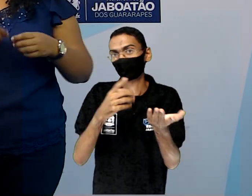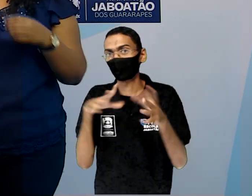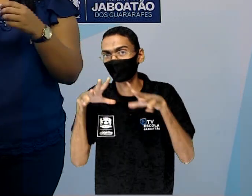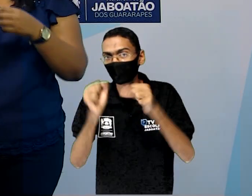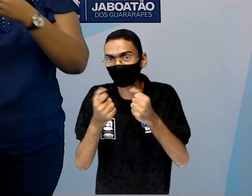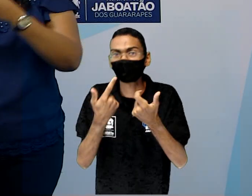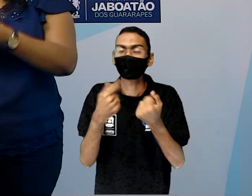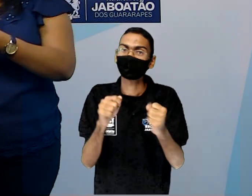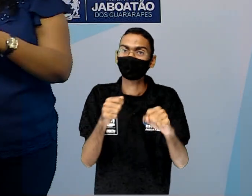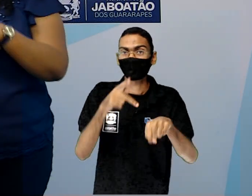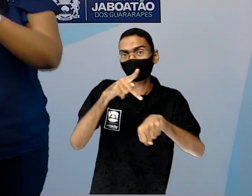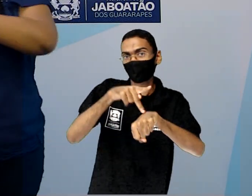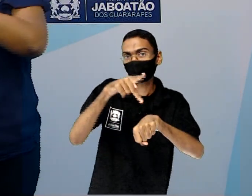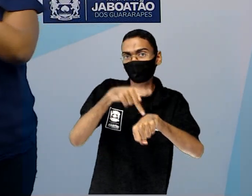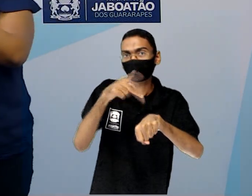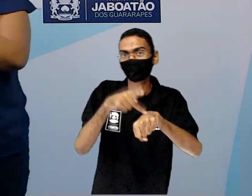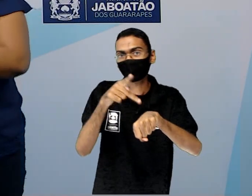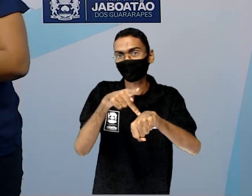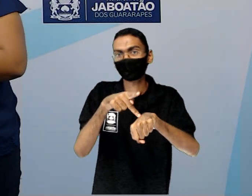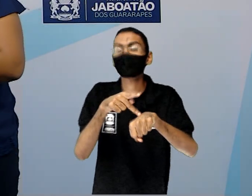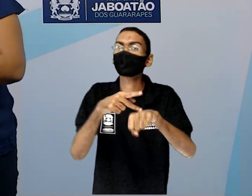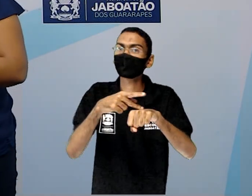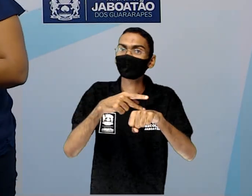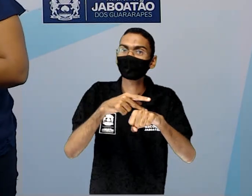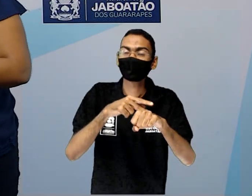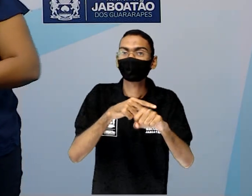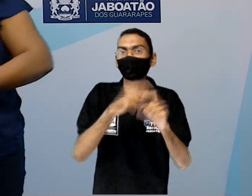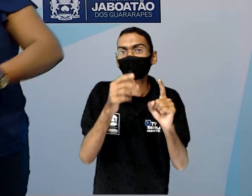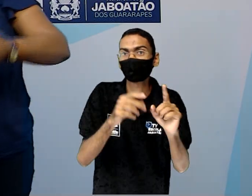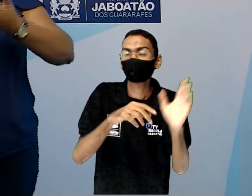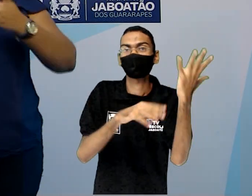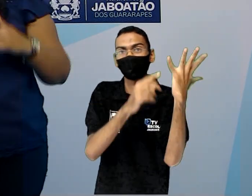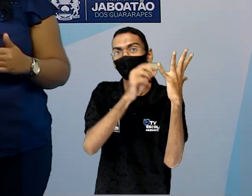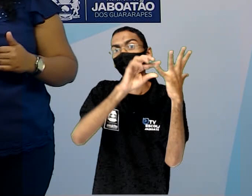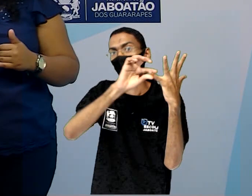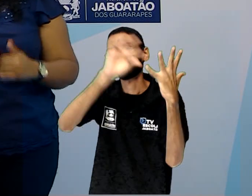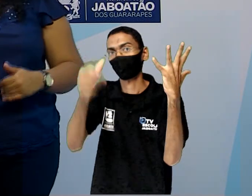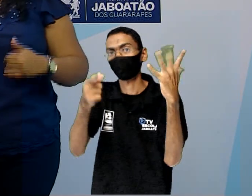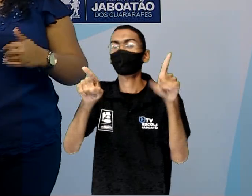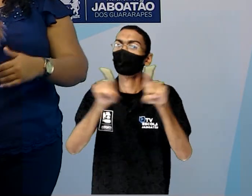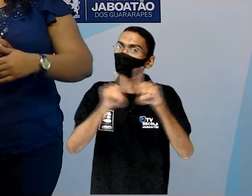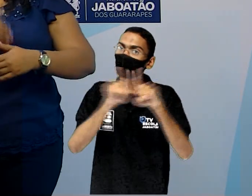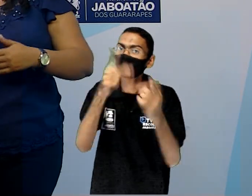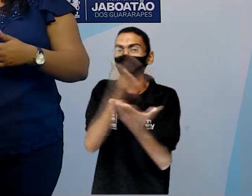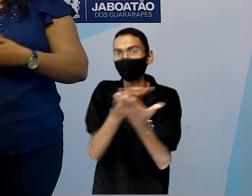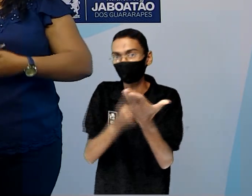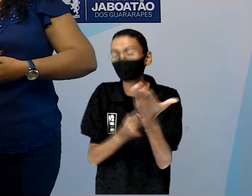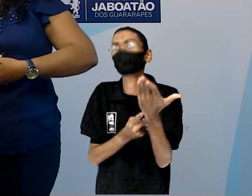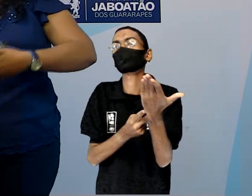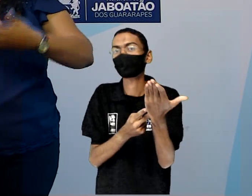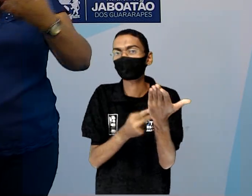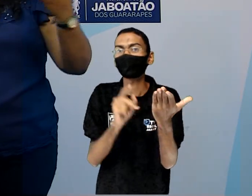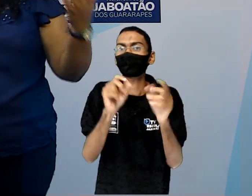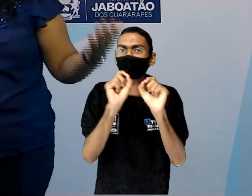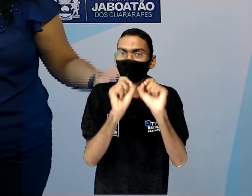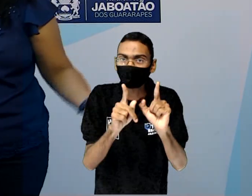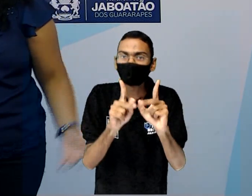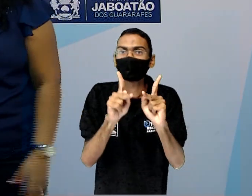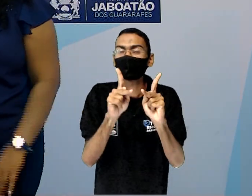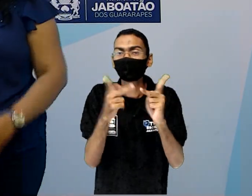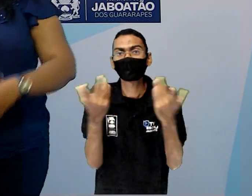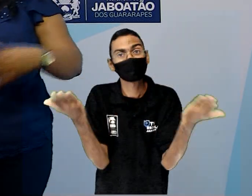fragmentos, que eram utilizados para fazer esses registros pictóricos. Hoje em dia, a gente tem uma variedade